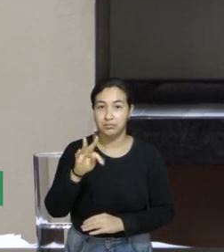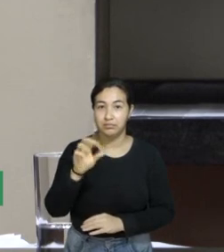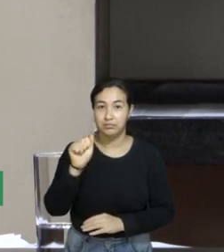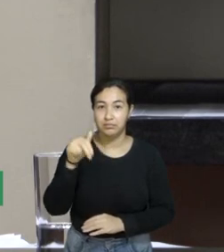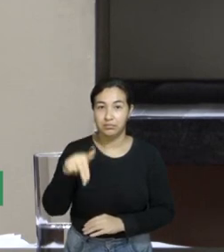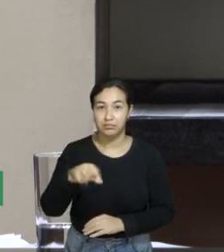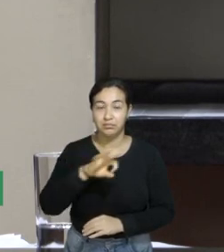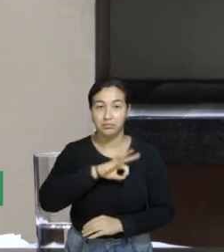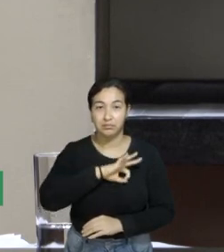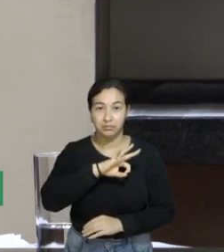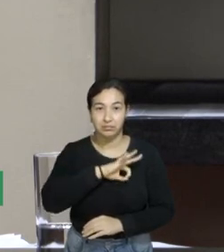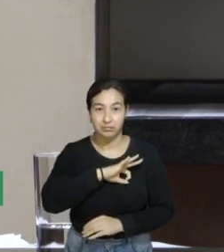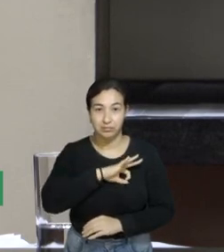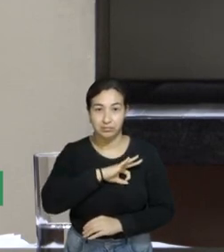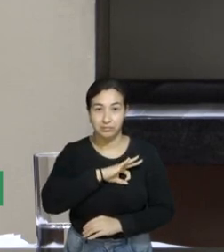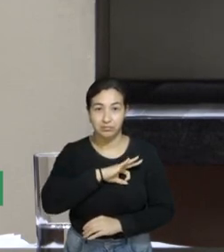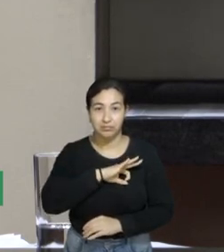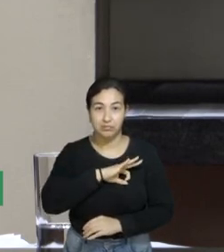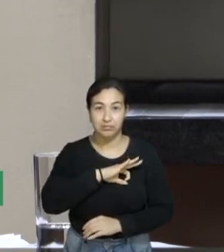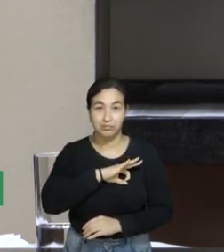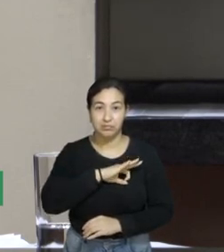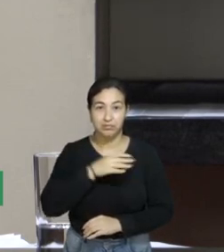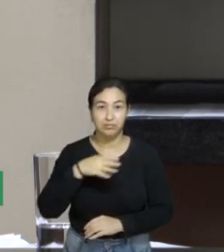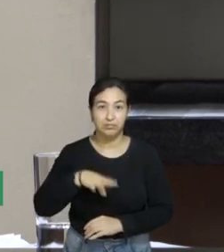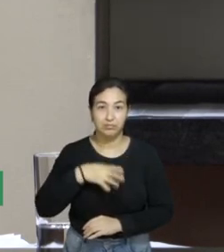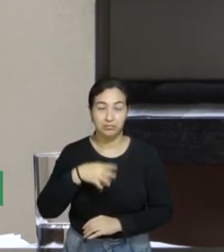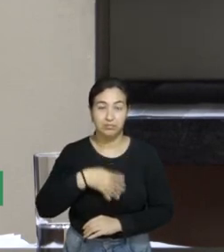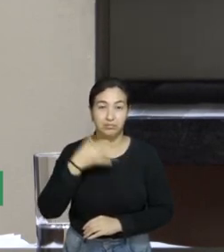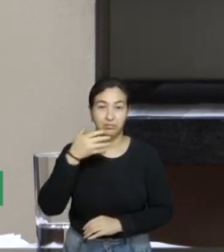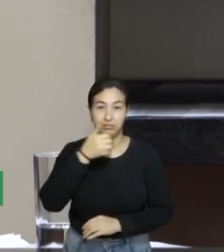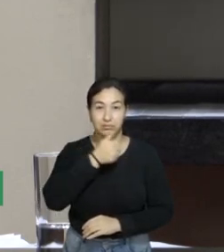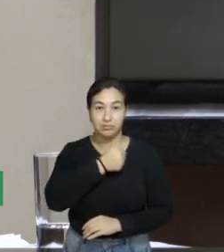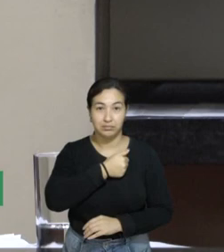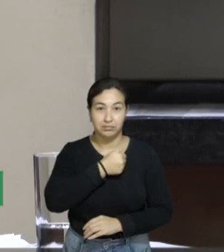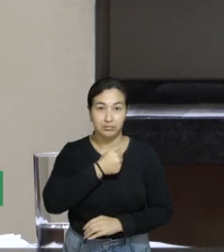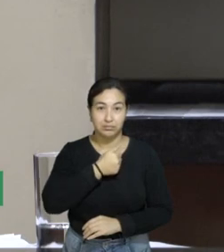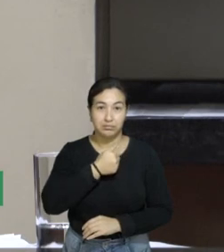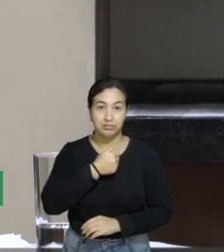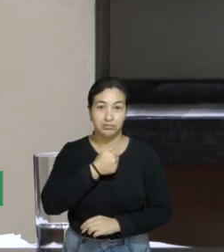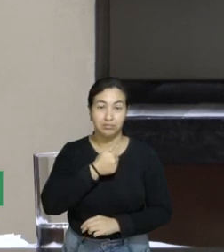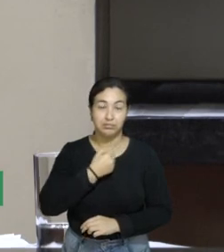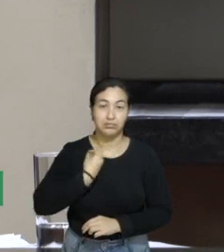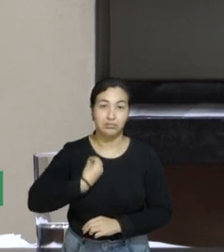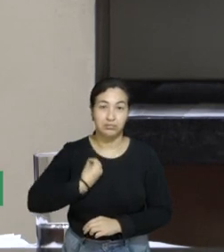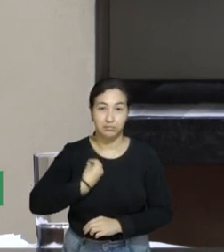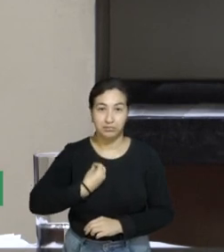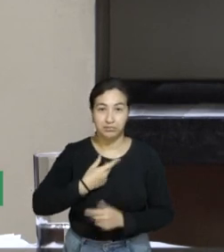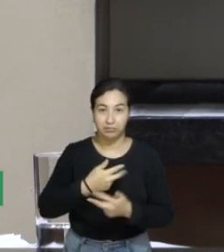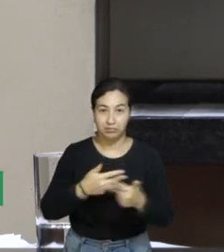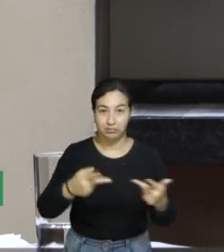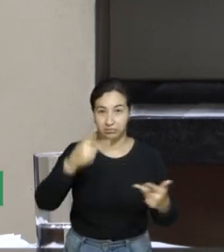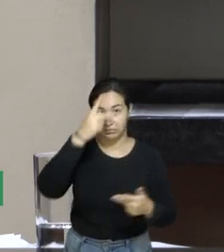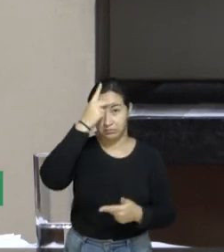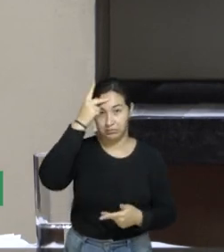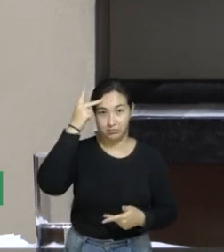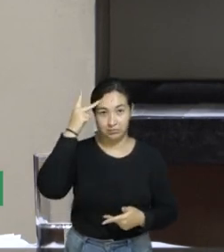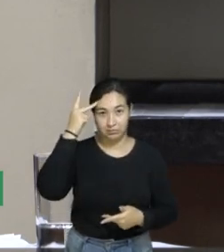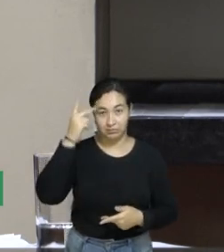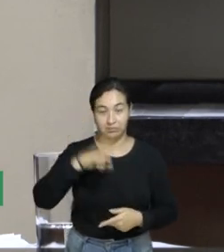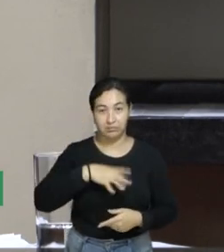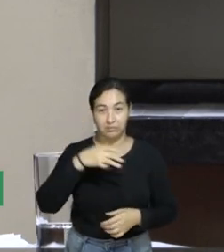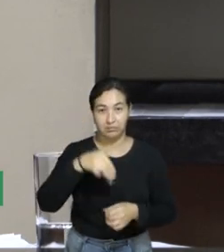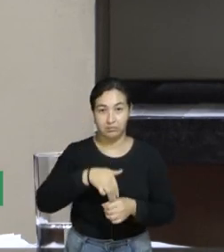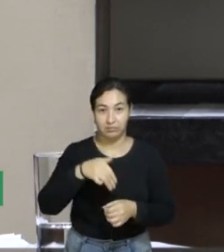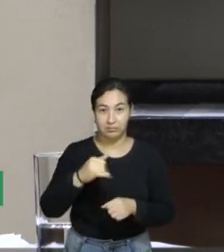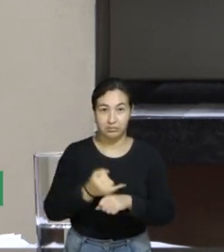pela intervenção em meio a um incêndio residencial, no qual salvou as vidas de cidadãos em um ato de bravura no município de